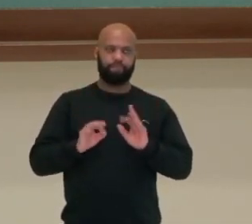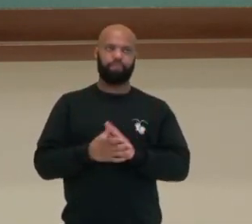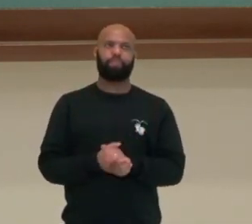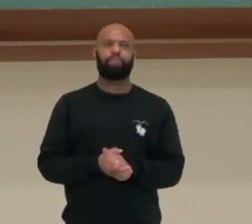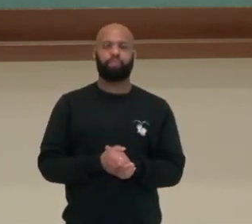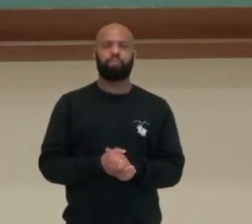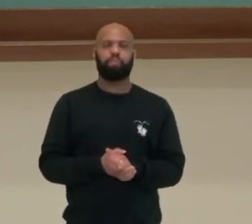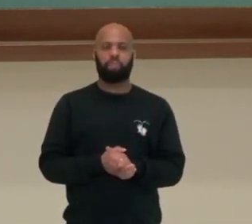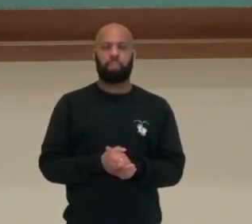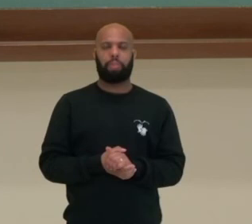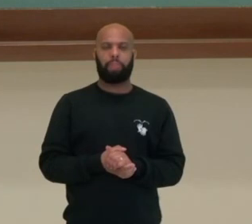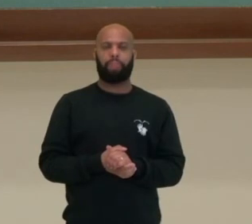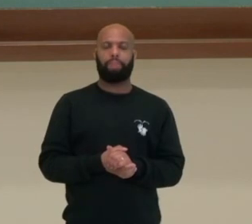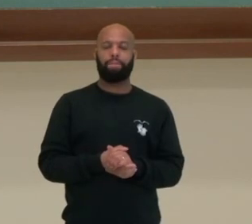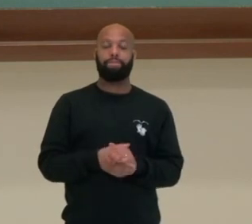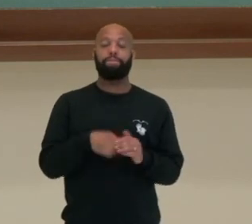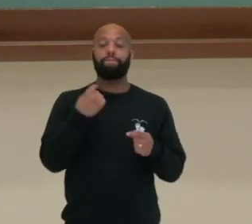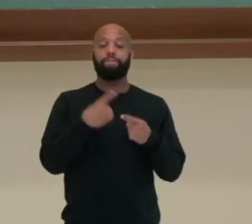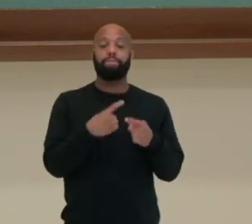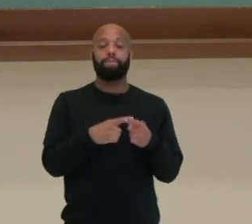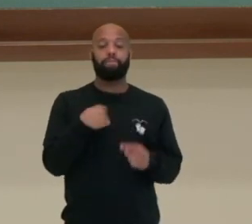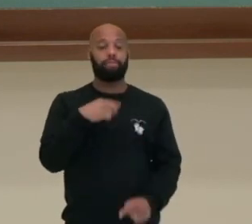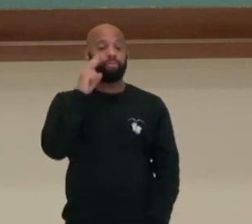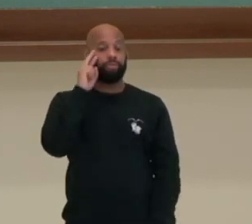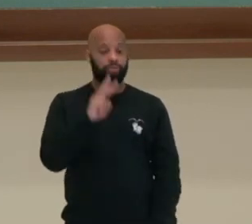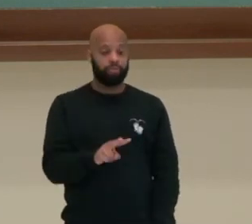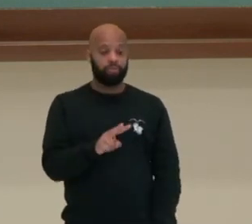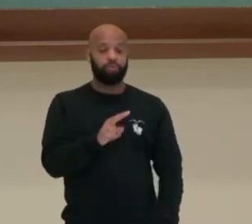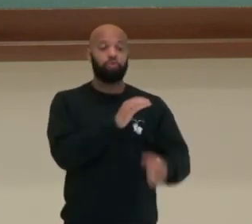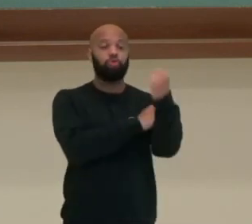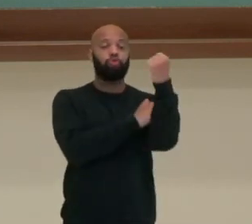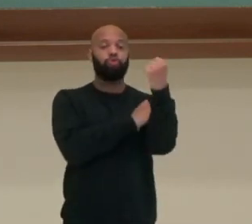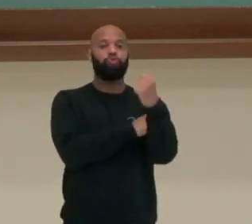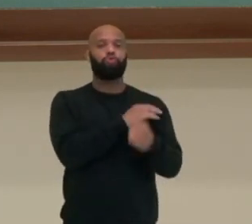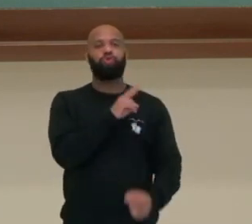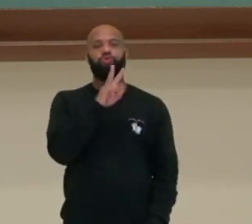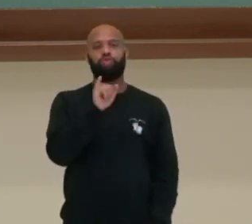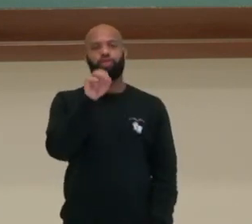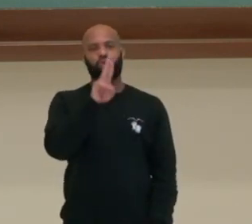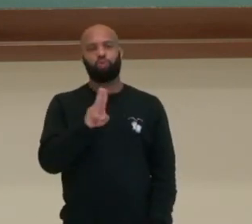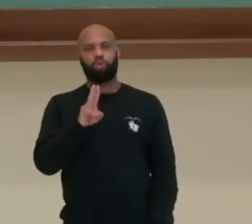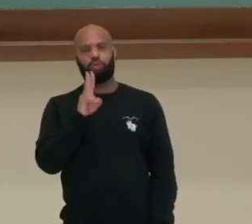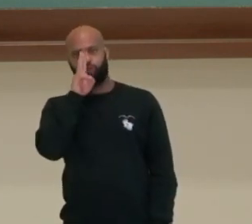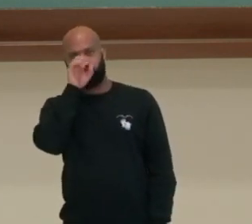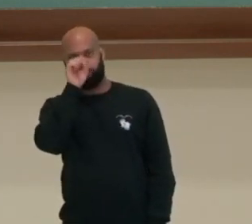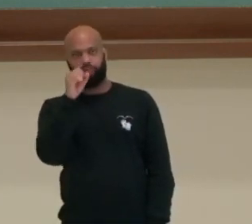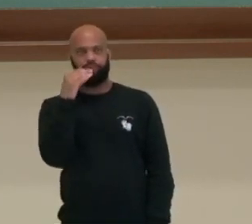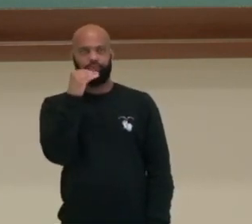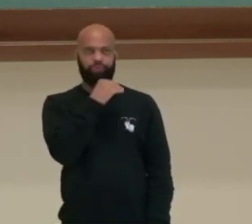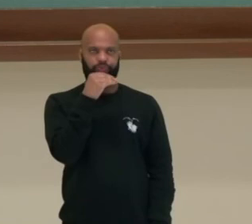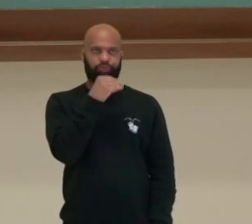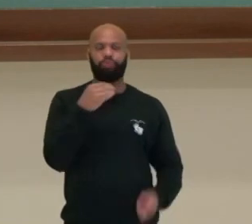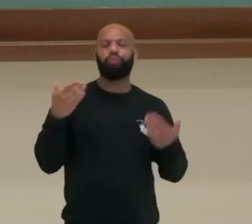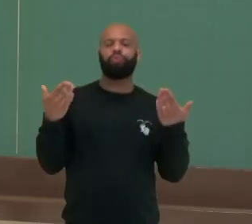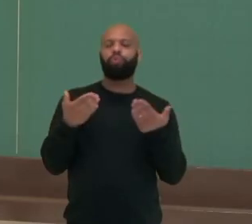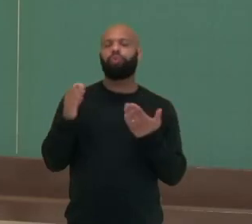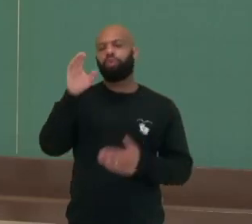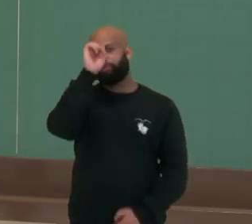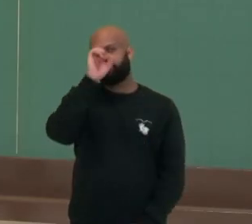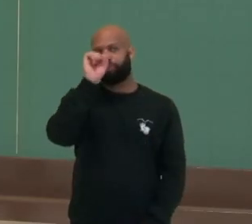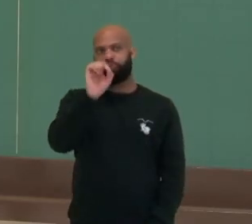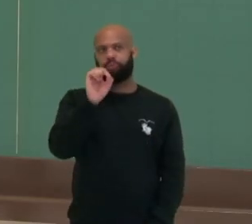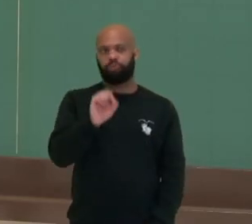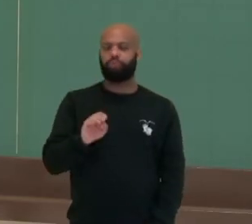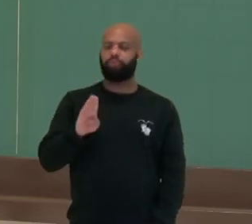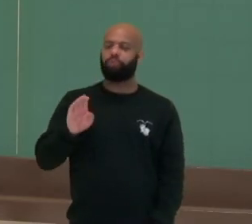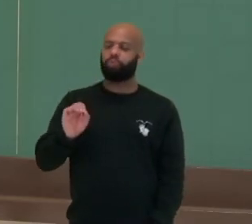coordenação visomotora. O que eu estou vendo é o que eu vou executar com o meu braço, ok? Muito bem, pessoal. Hoje nós aprendemos o